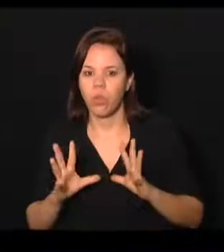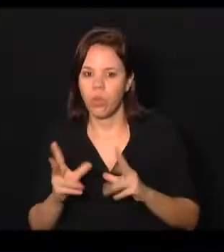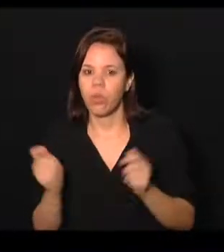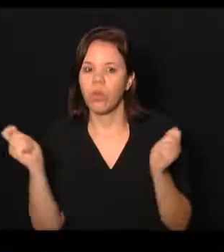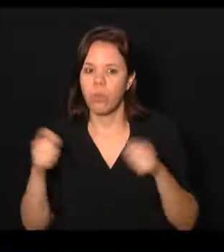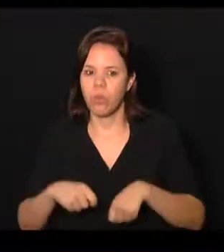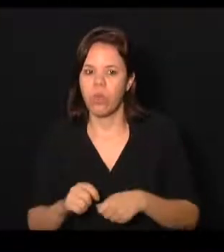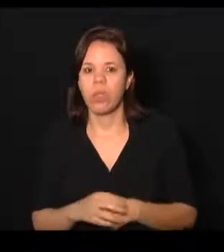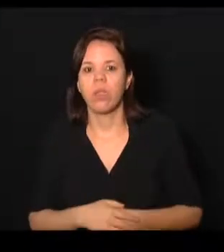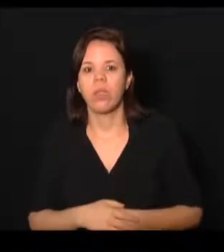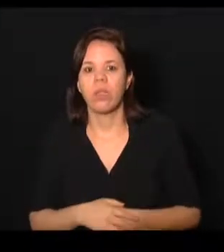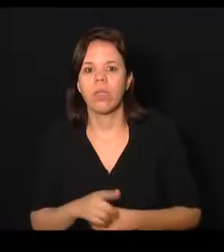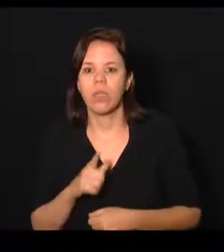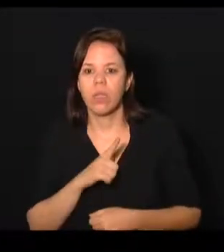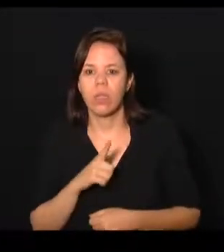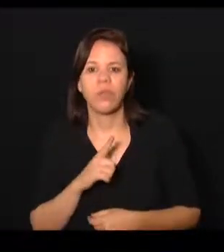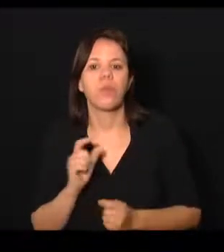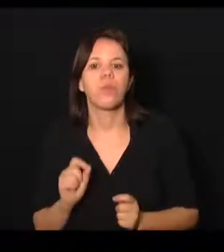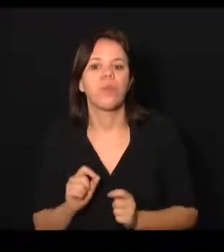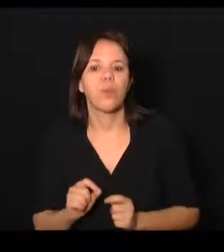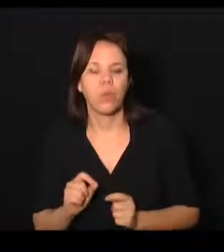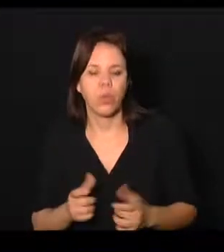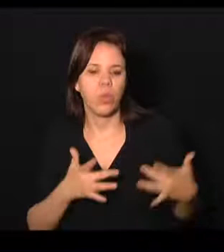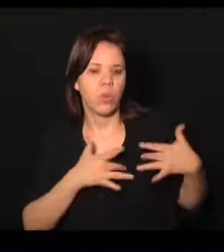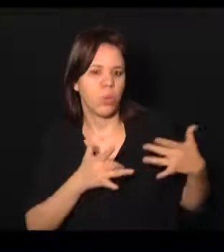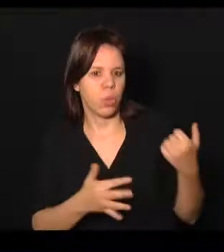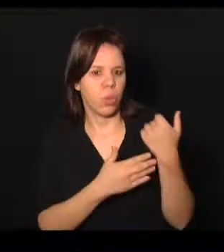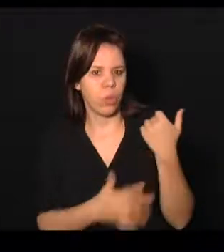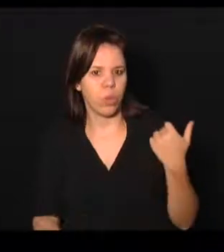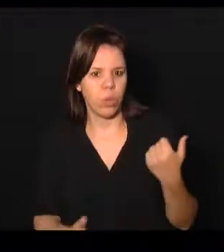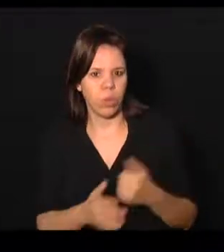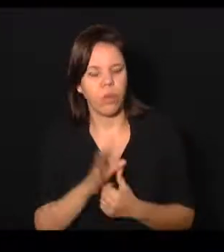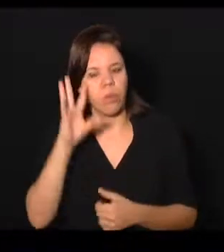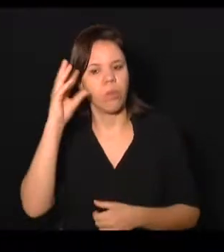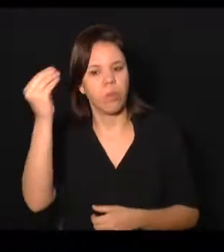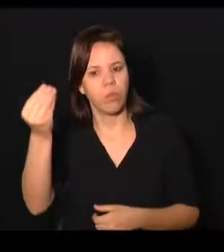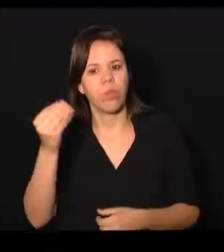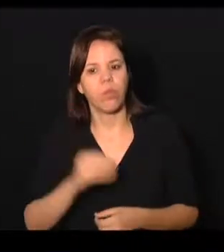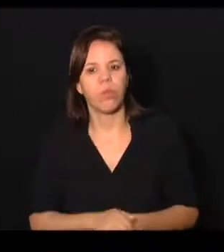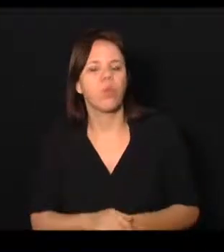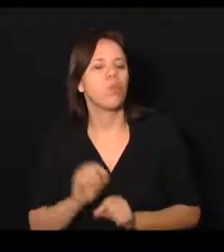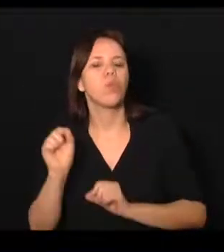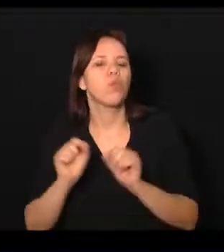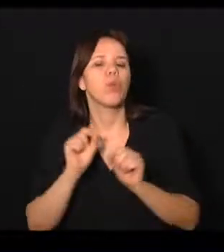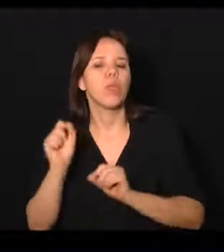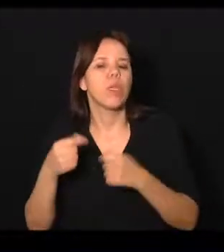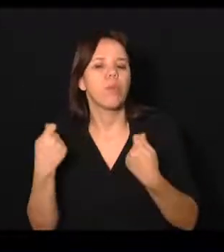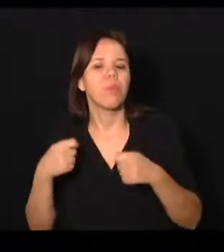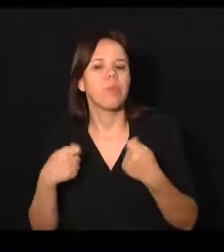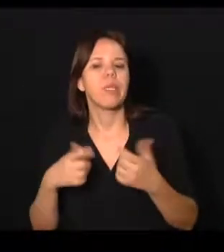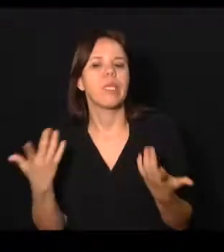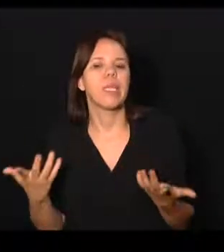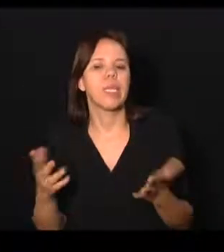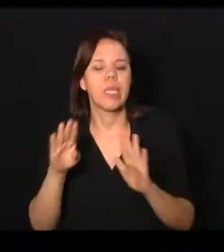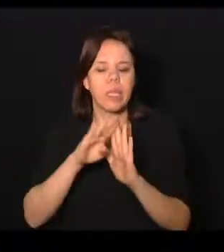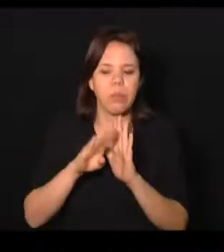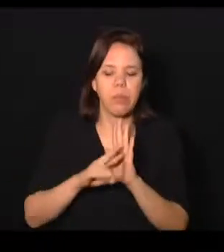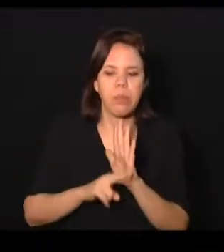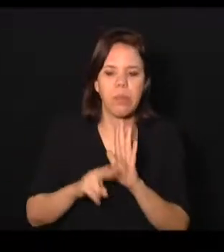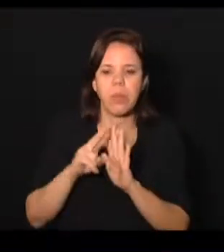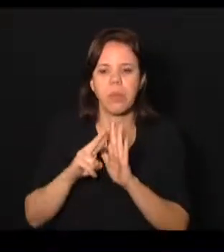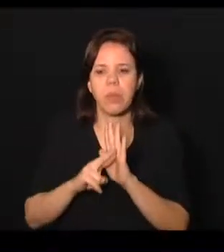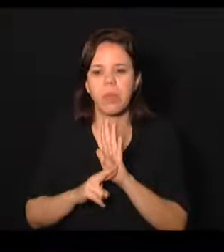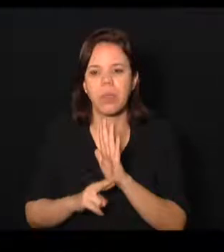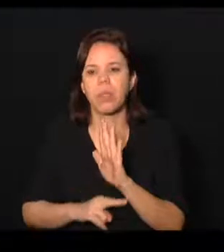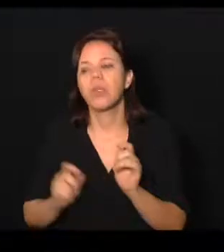assim se tornarem doador de sangue e entenderem, né, os critérios também, né, quem pode, quem não pode,